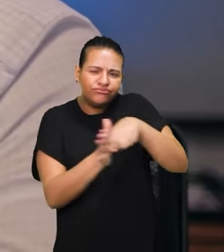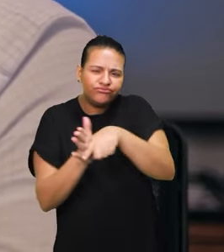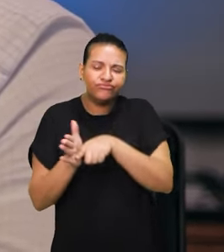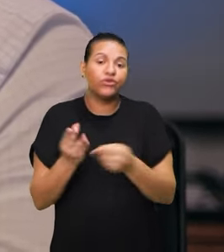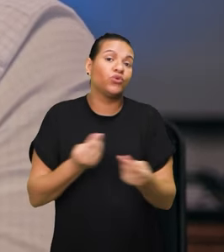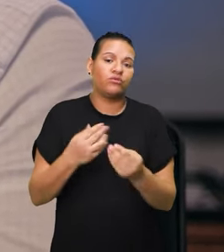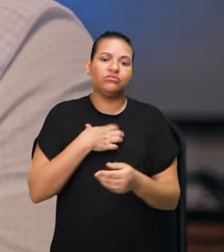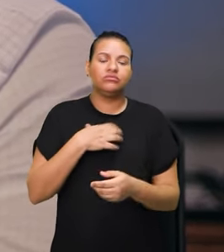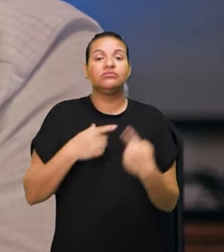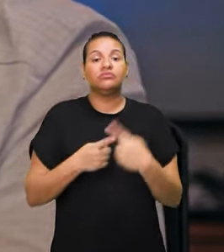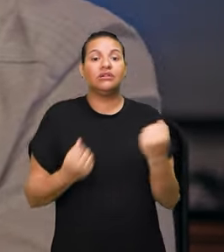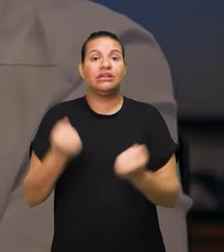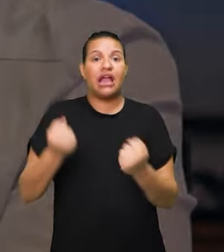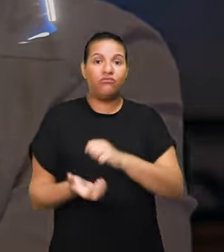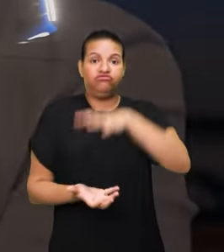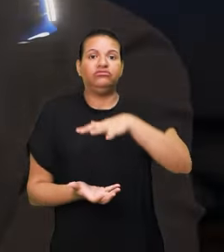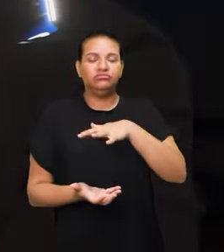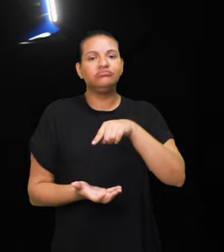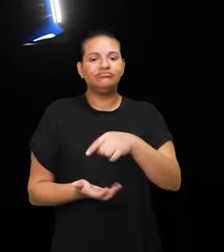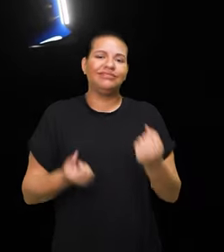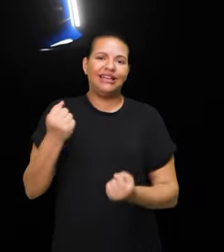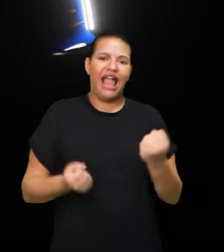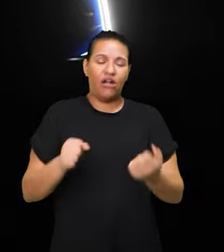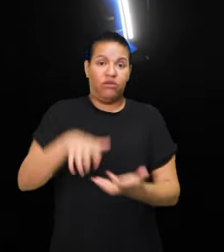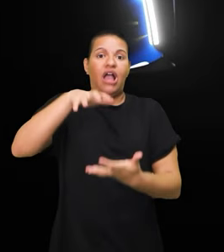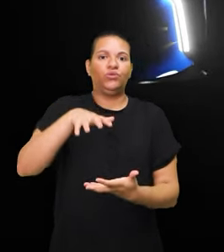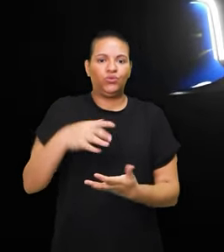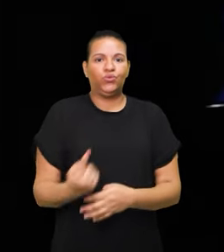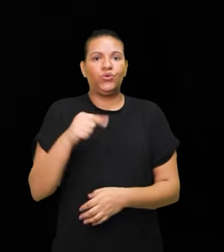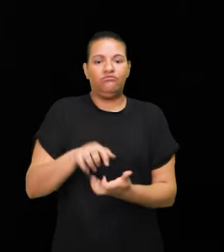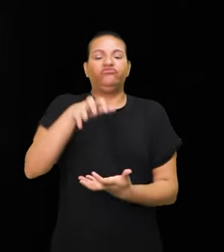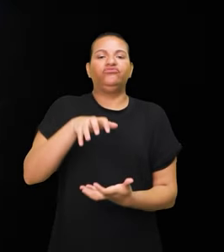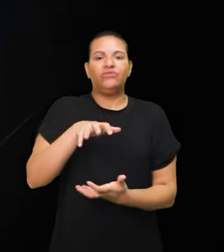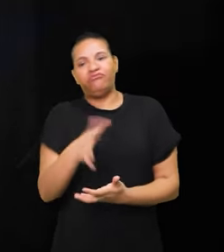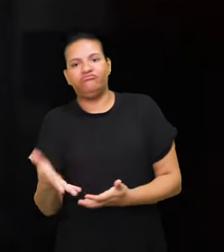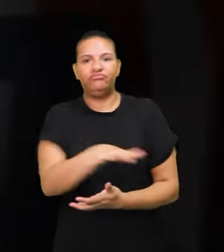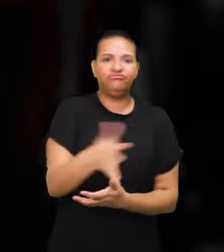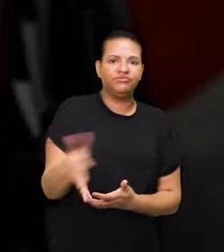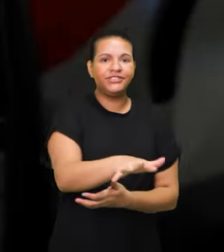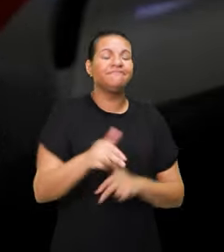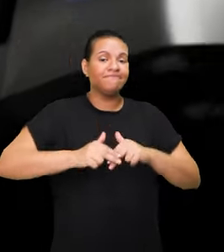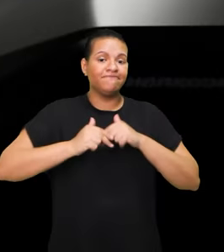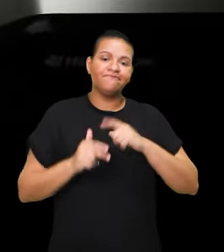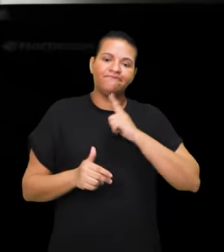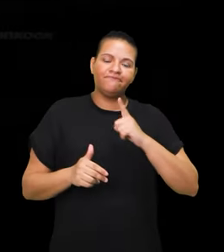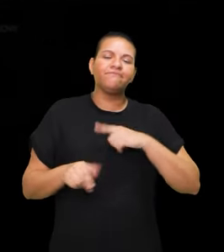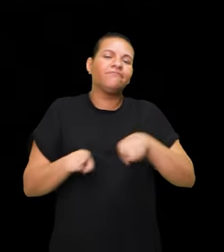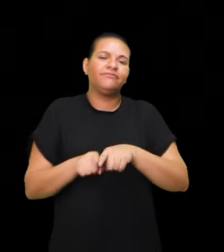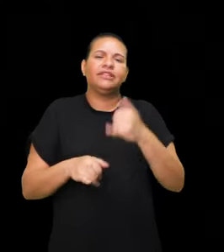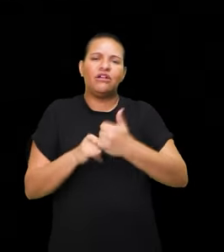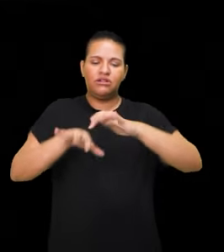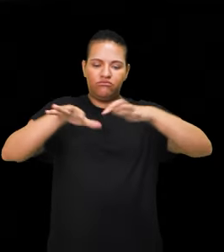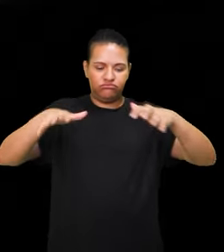possível né porque de uma de certa forma você tem o carro de corrida e a a carroceria caroceria onde